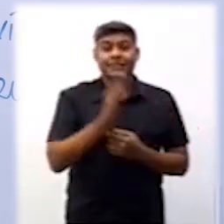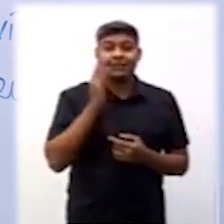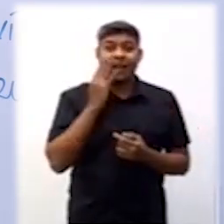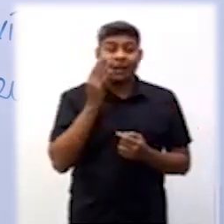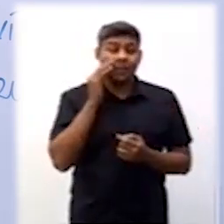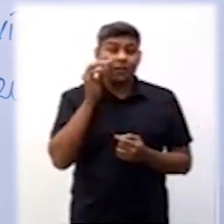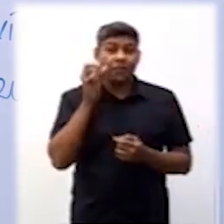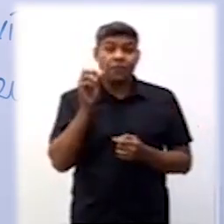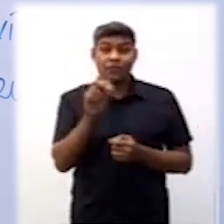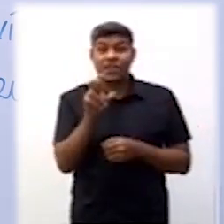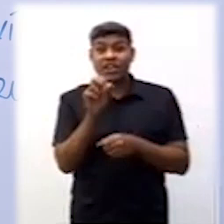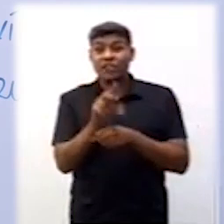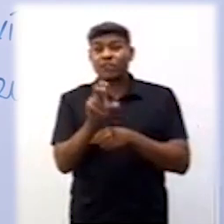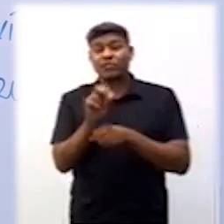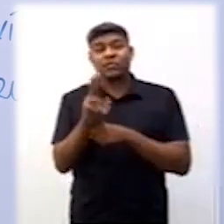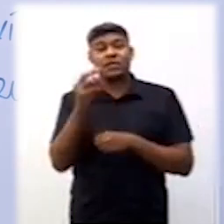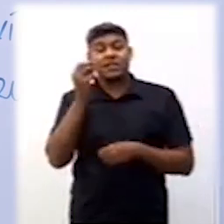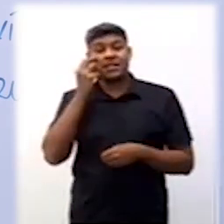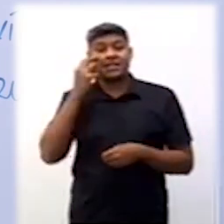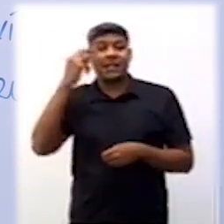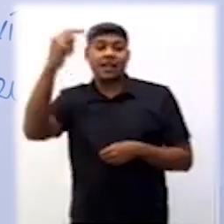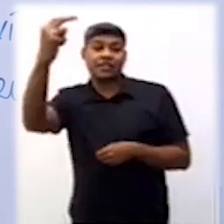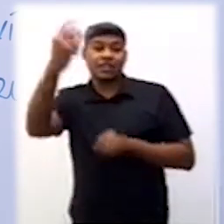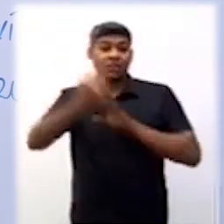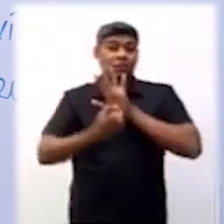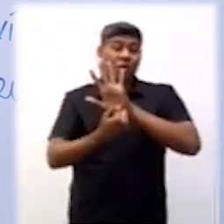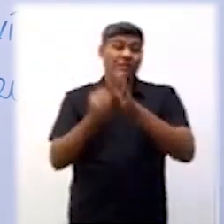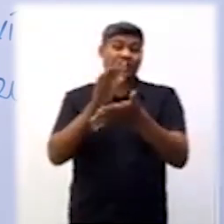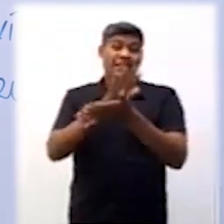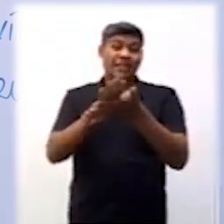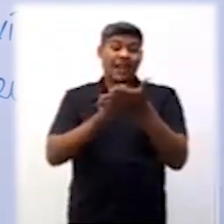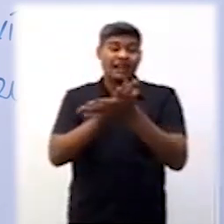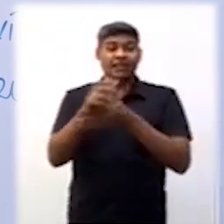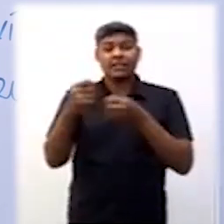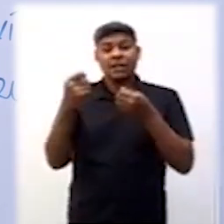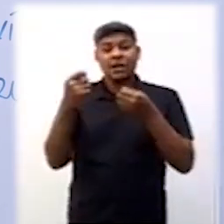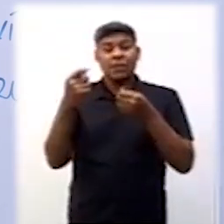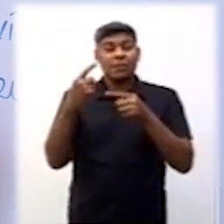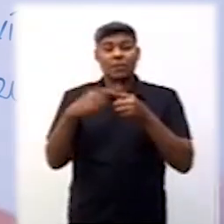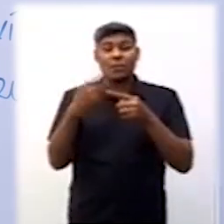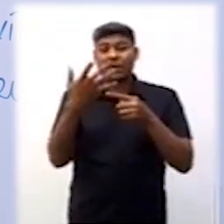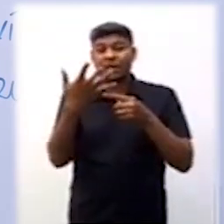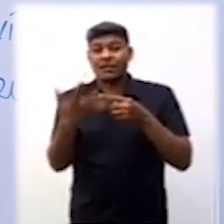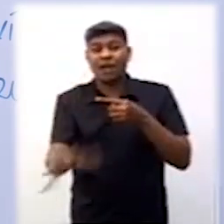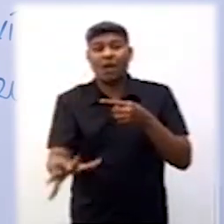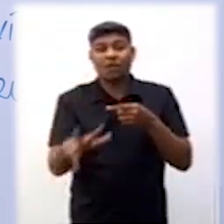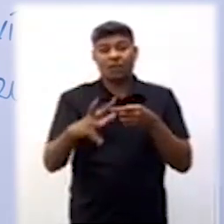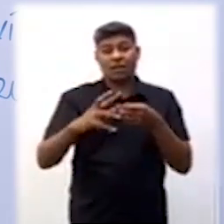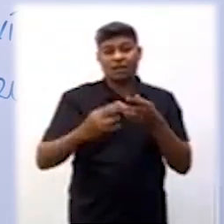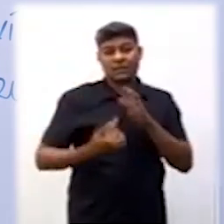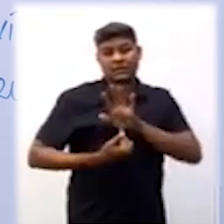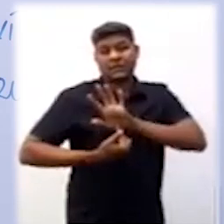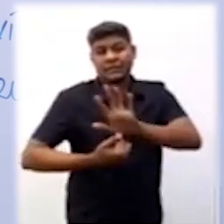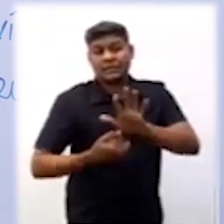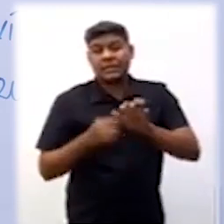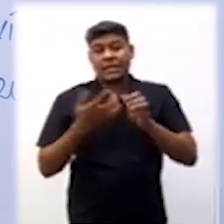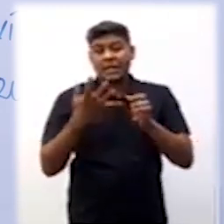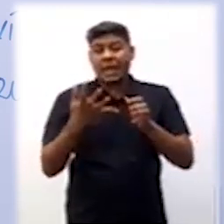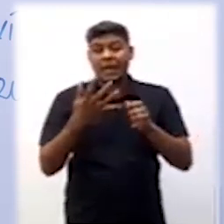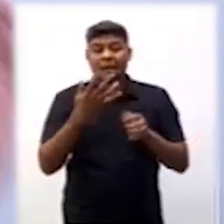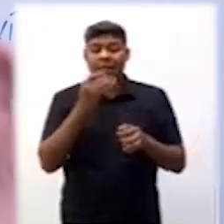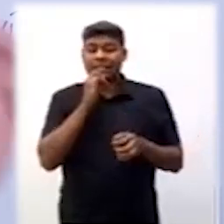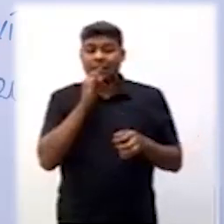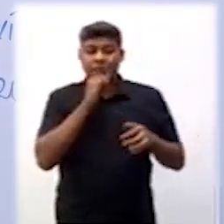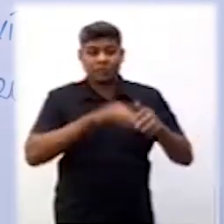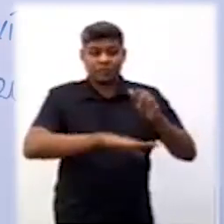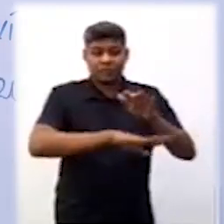ele é inteligente, galera. Então, muitas vezes ele não manifesta porque ele não quer replicar logo. Ele não quer, ele pode ficar no período de latência. O período que a gente chama de